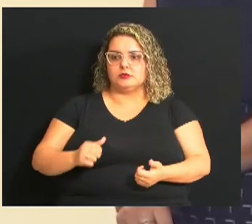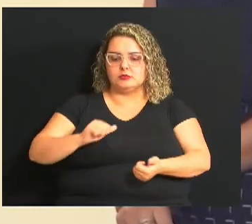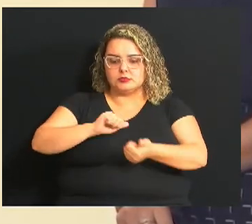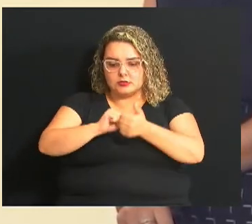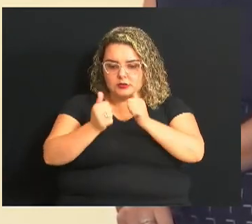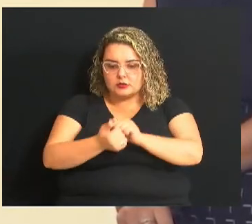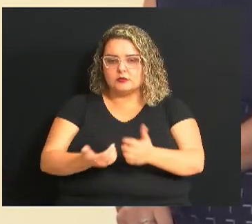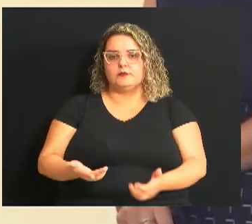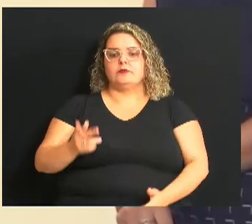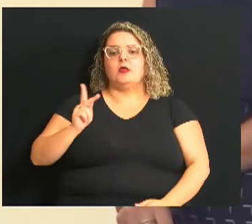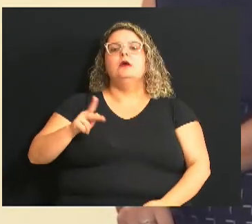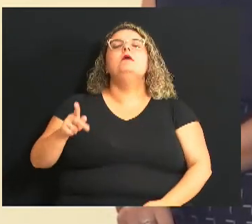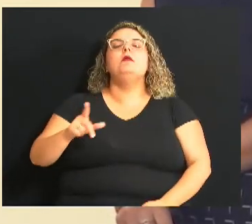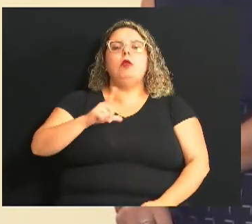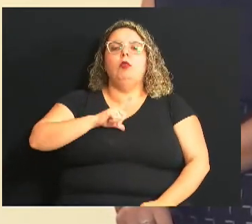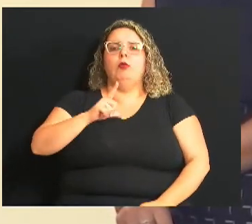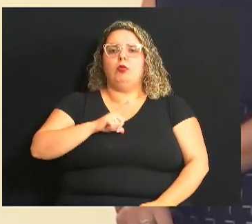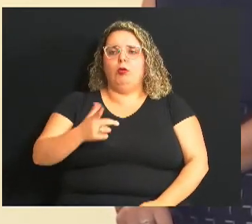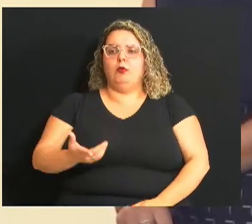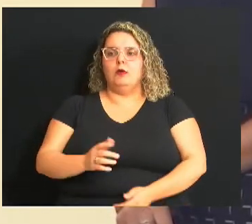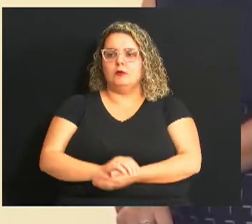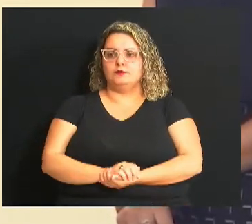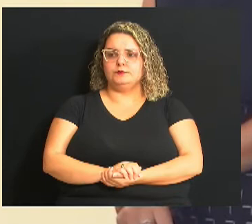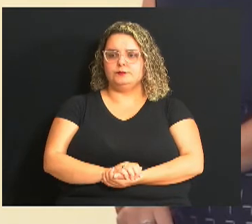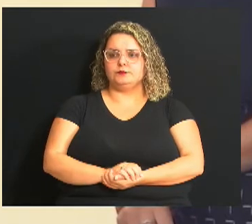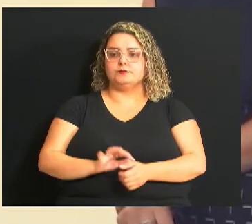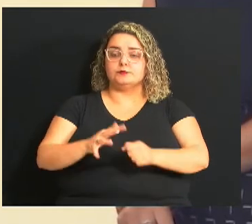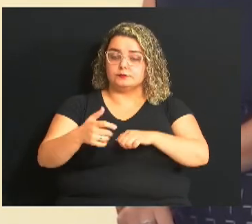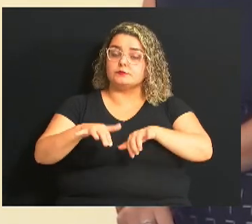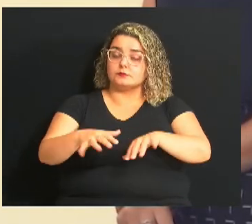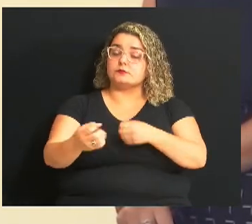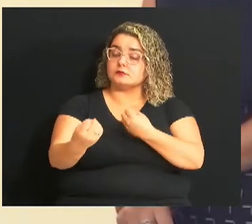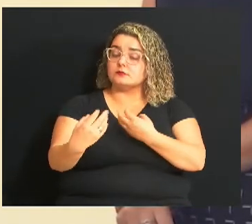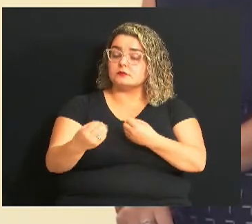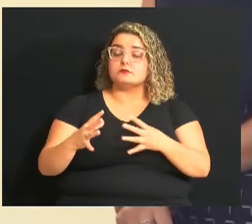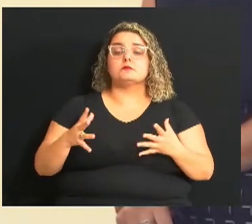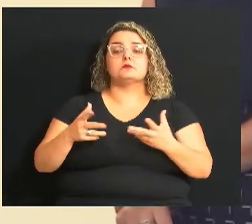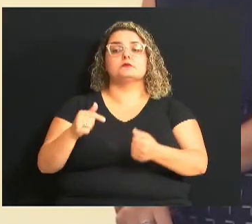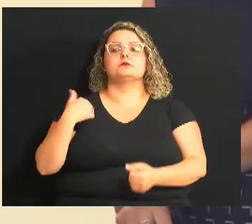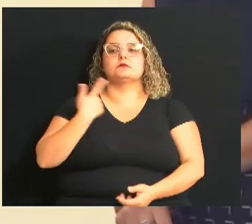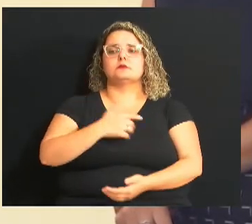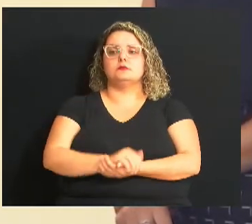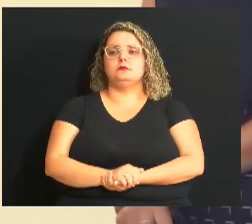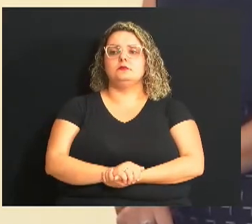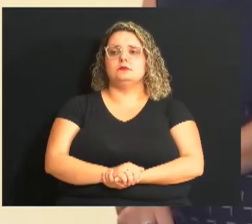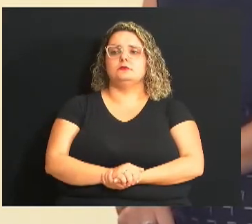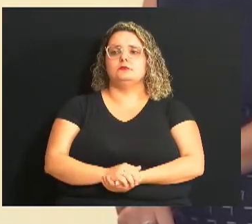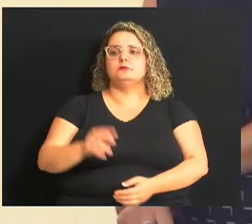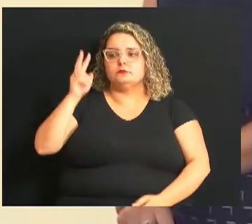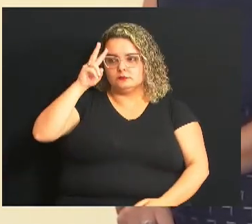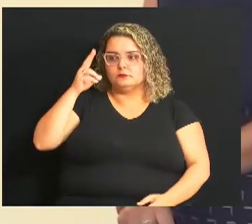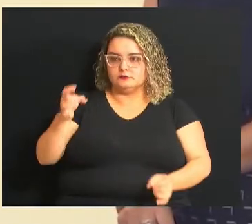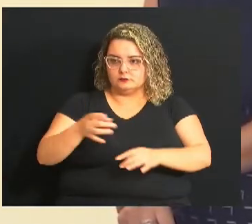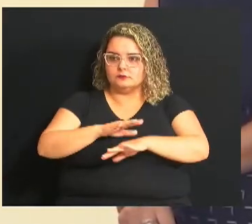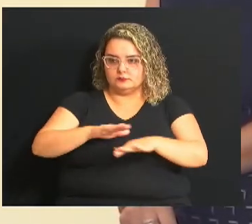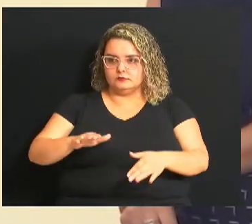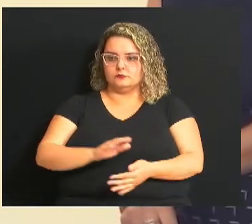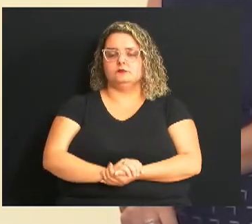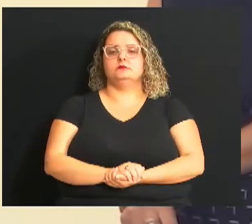têm. Isso foi algo que a pandemia nos ensinou. Eu também vou contar uma historinha para encerrar.